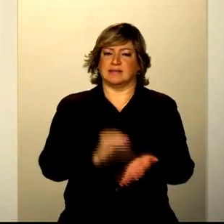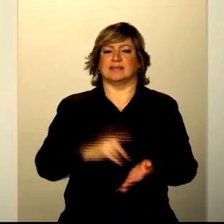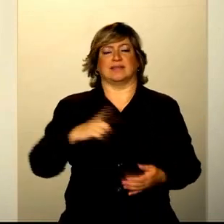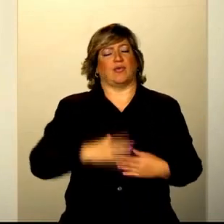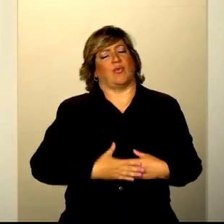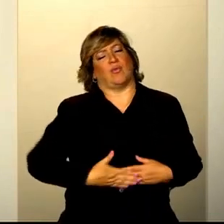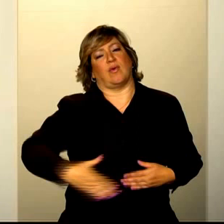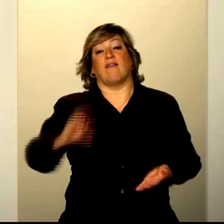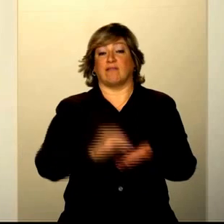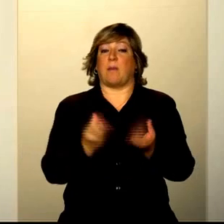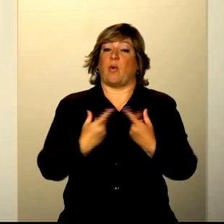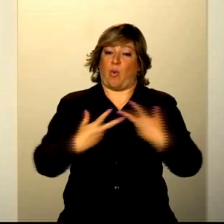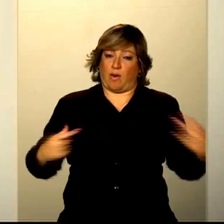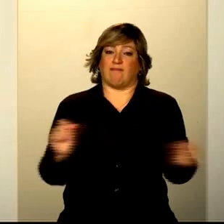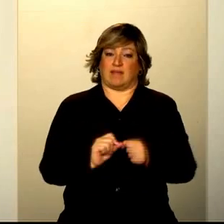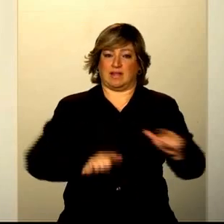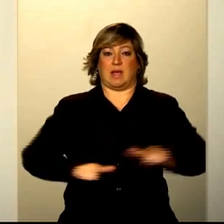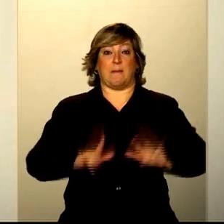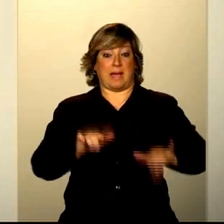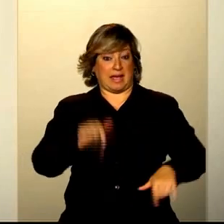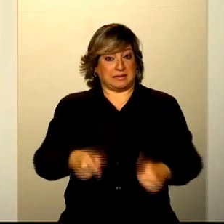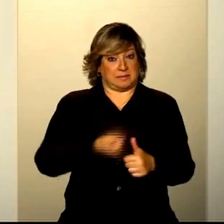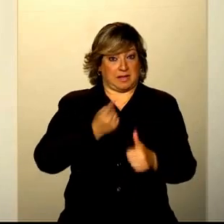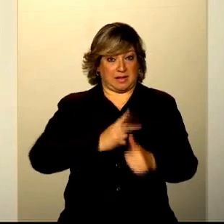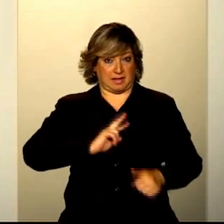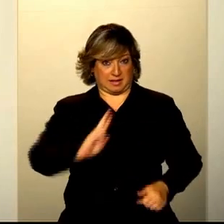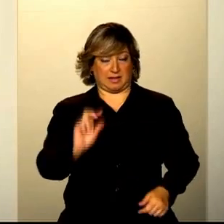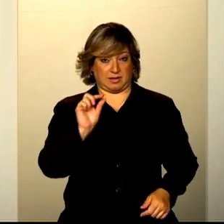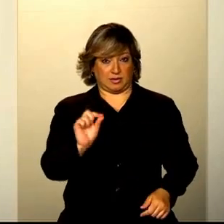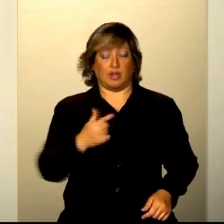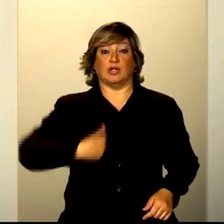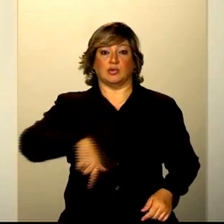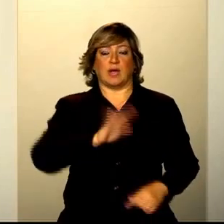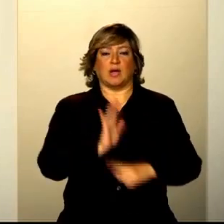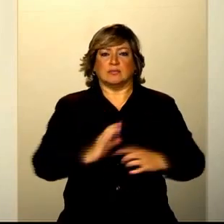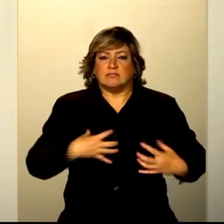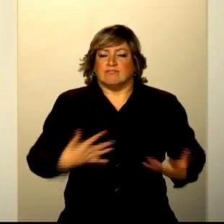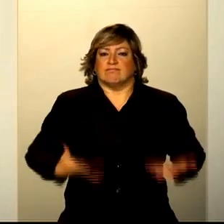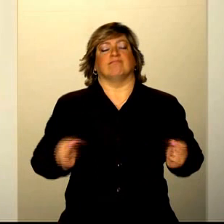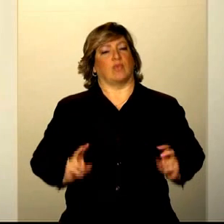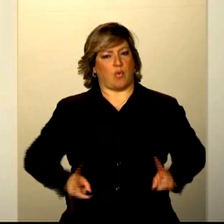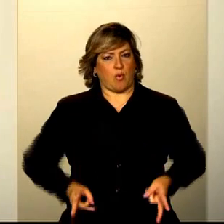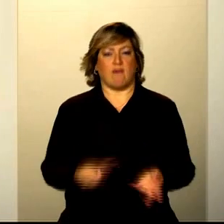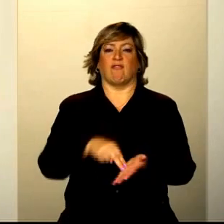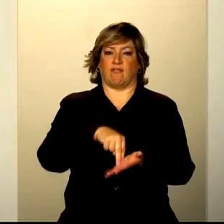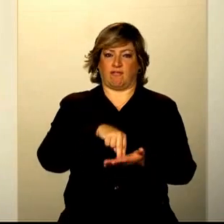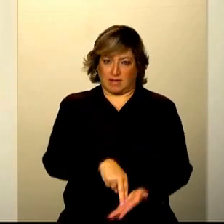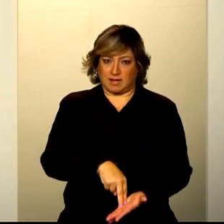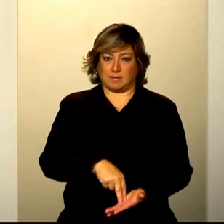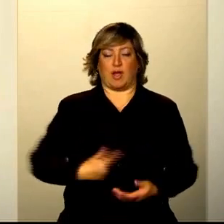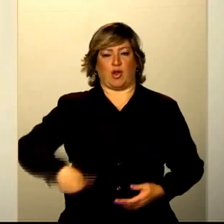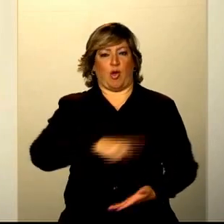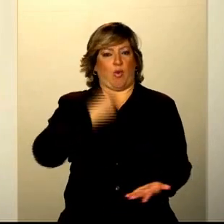longo caminho pela frente mas esses primeiros resultados Luciano nos estimulam a continuar firmes no